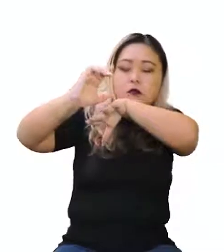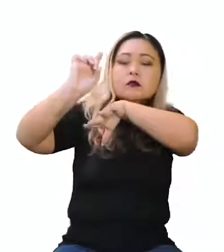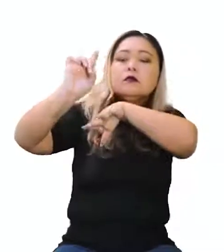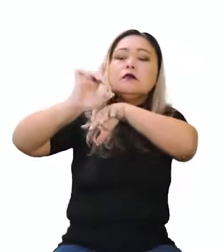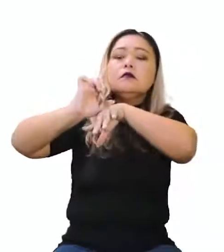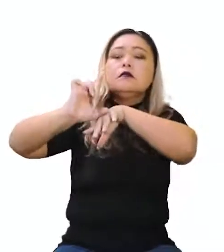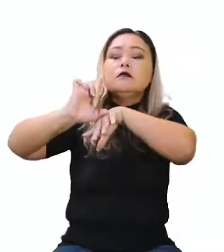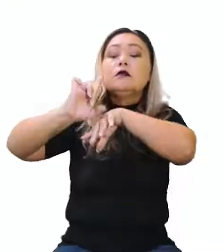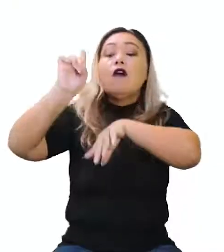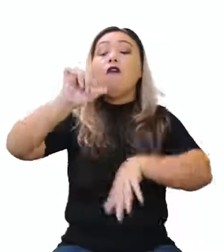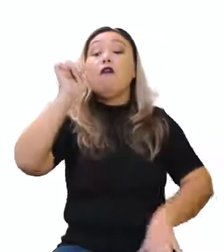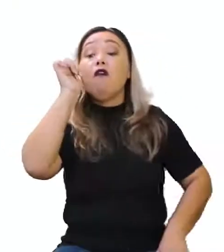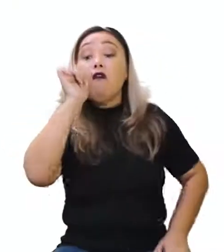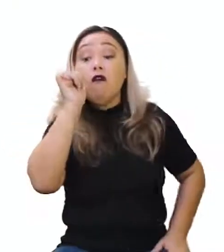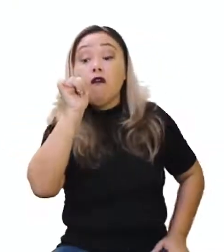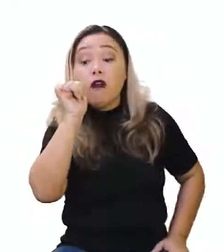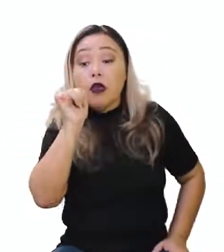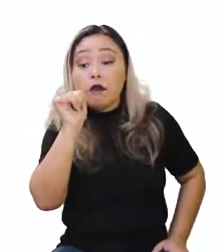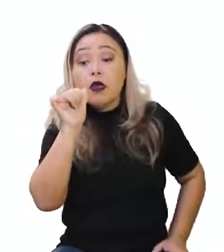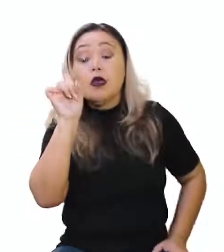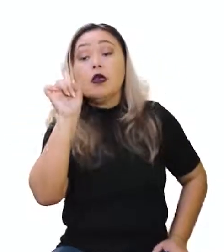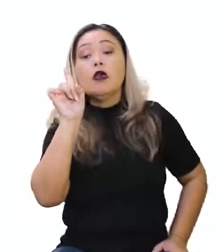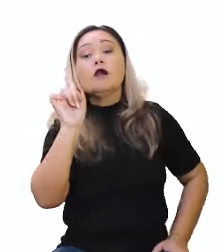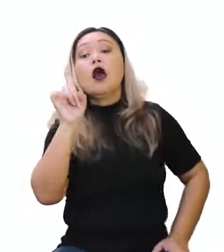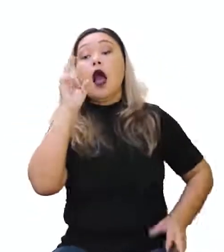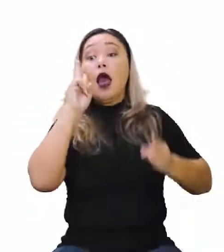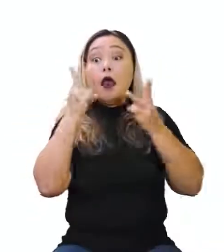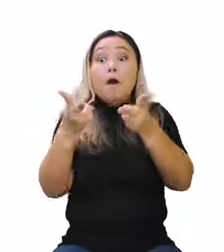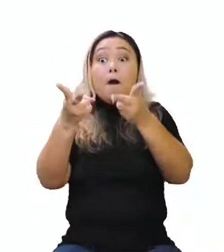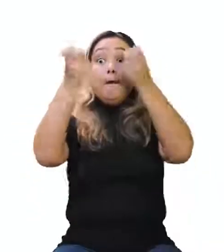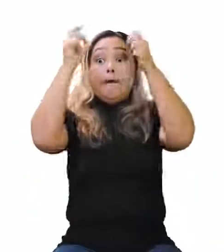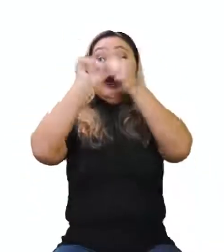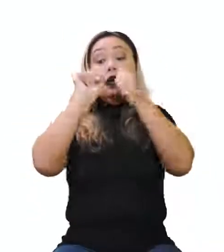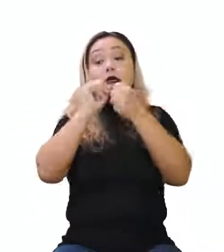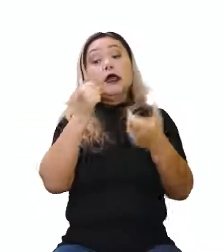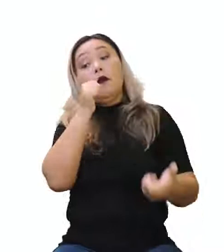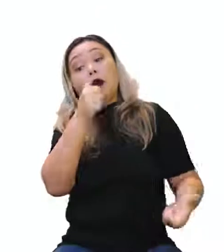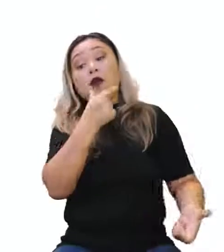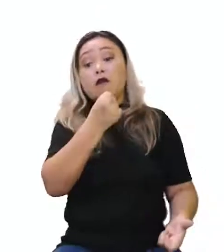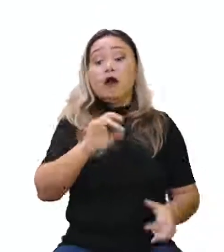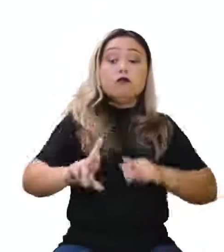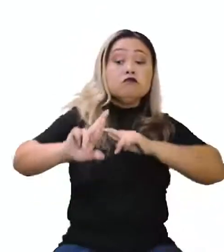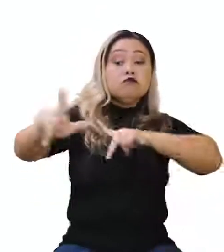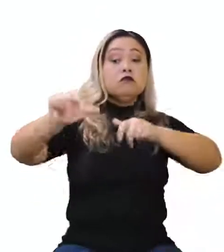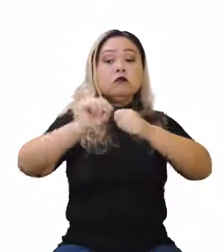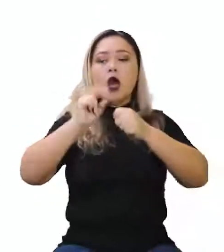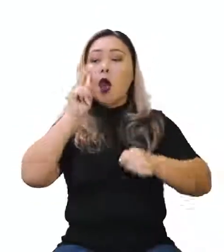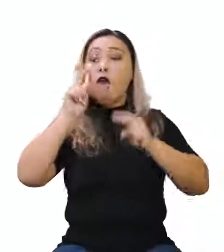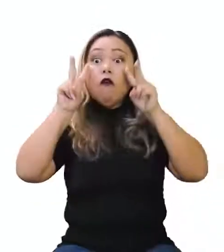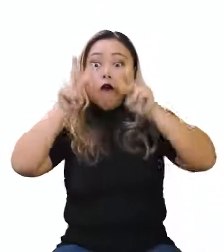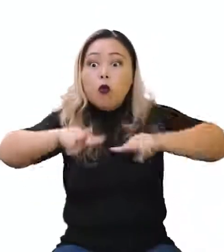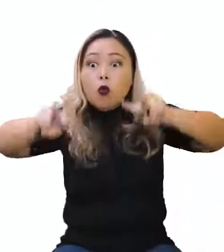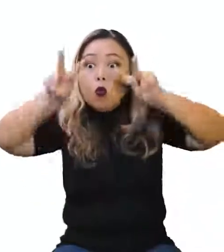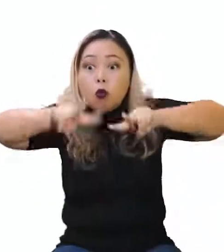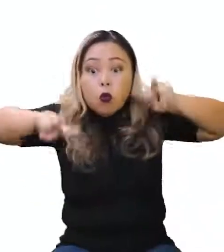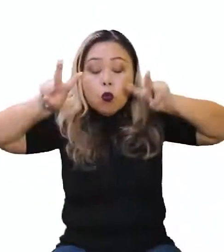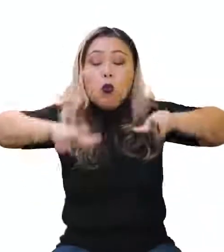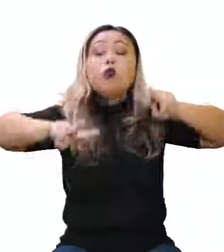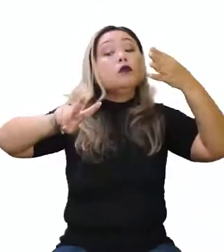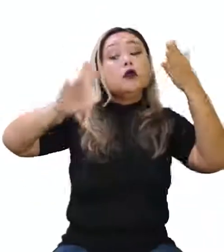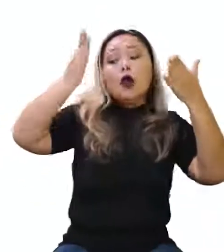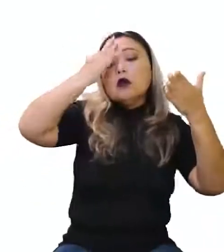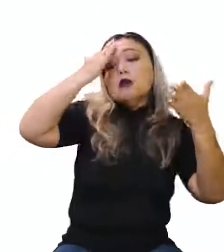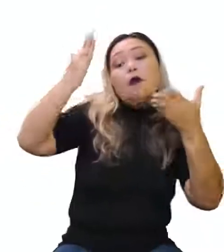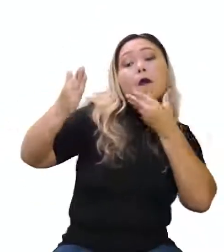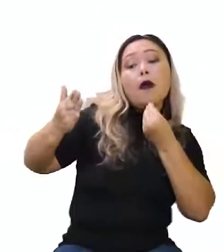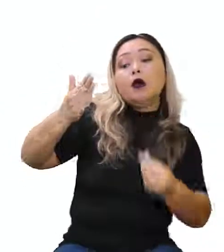animais, são o quê? Fêmeas. Então isso a gente chama de dimorfismo sexual. Você só olhando a estrutura do animal, você sabe quem é macho e